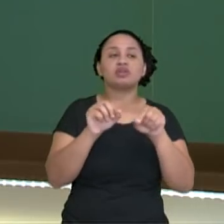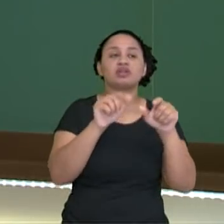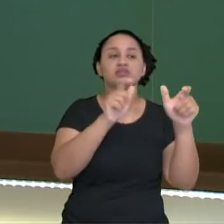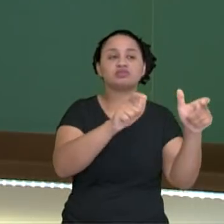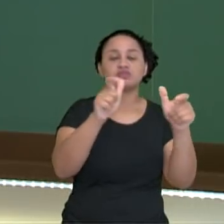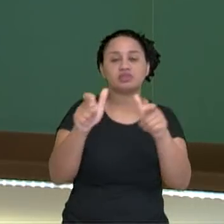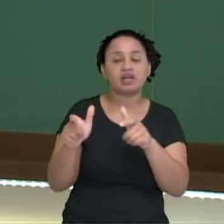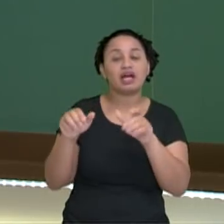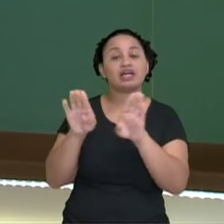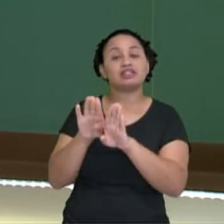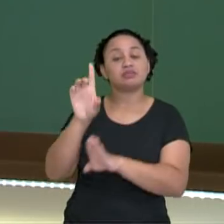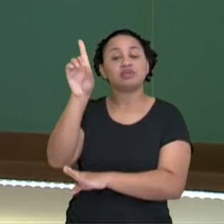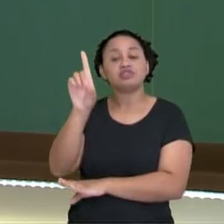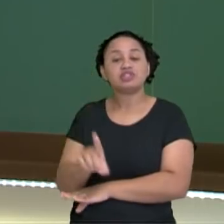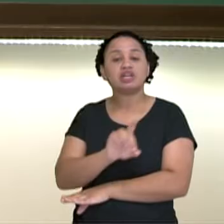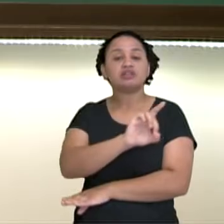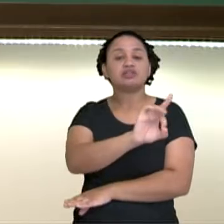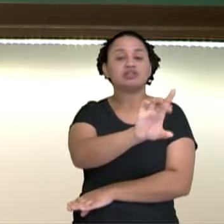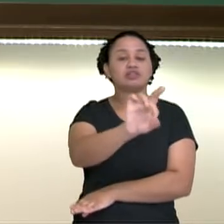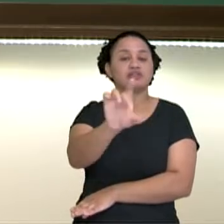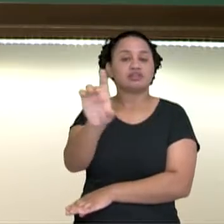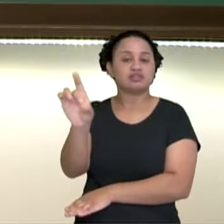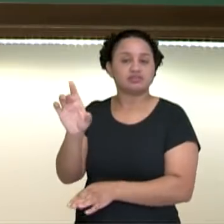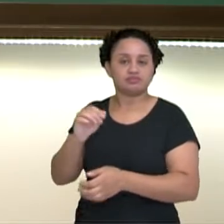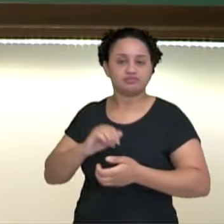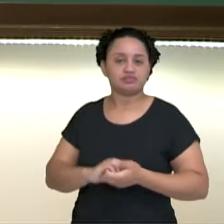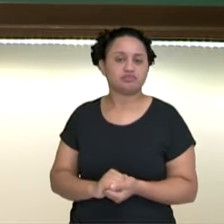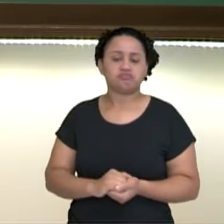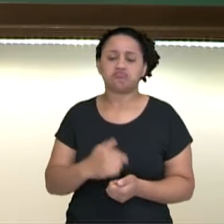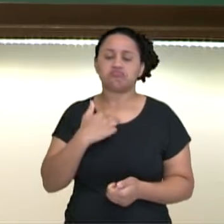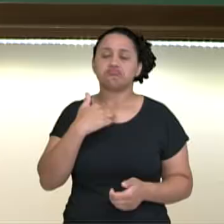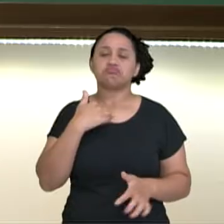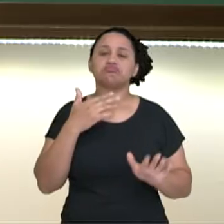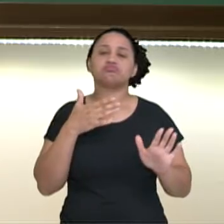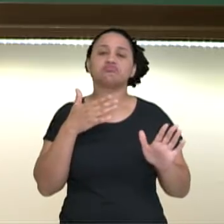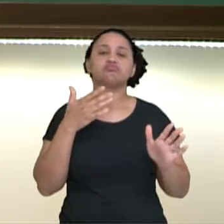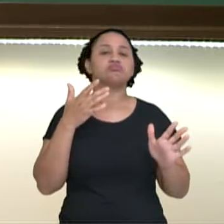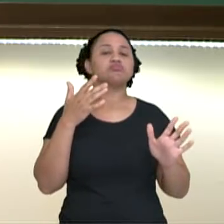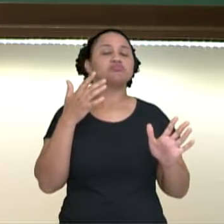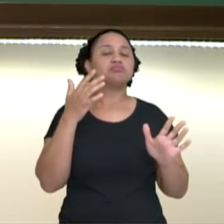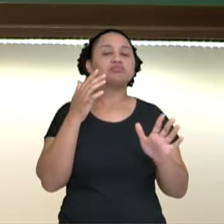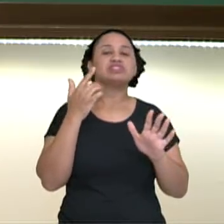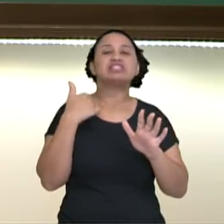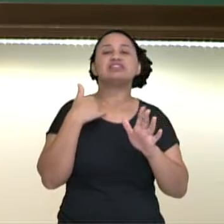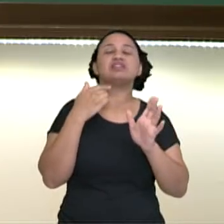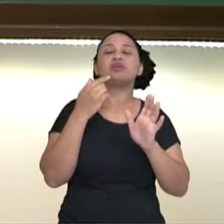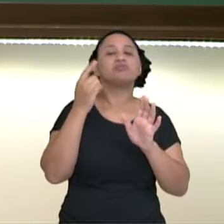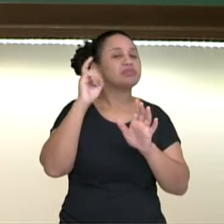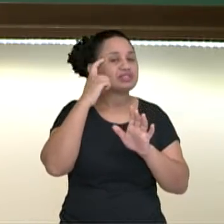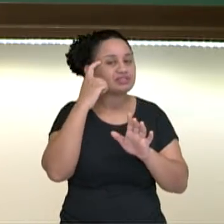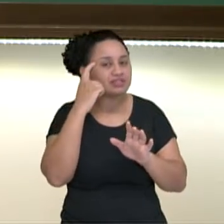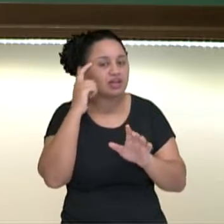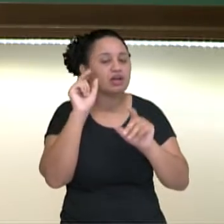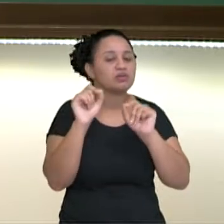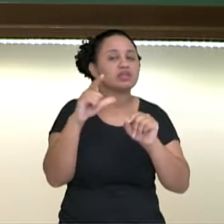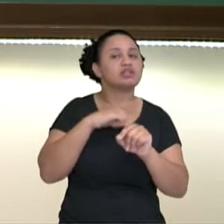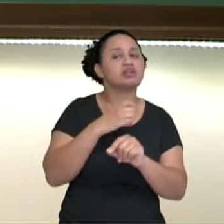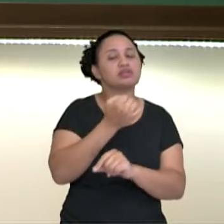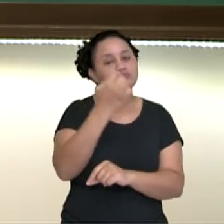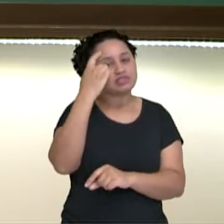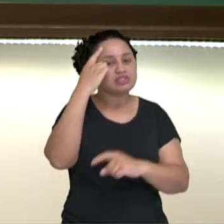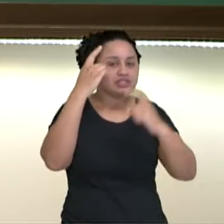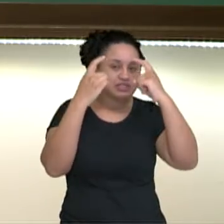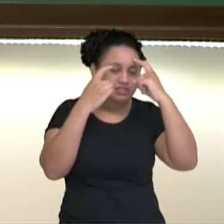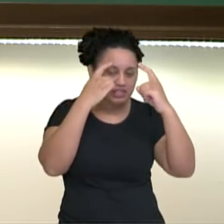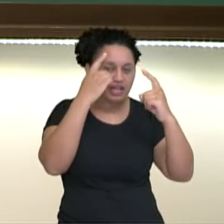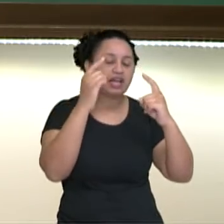dos direitos individuais. A gente não pode também deixar de pensar que algumas ideias, alguns ideais estavam